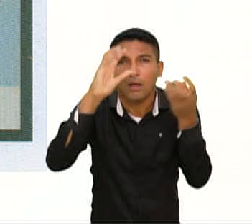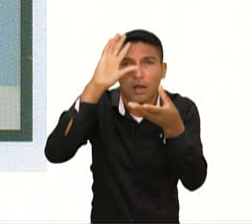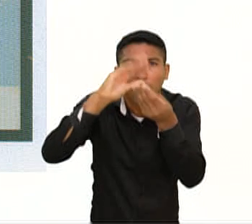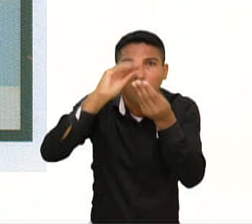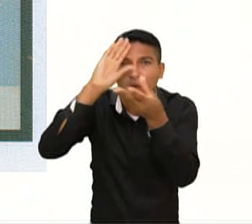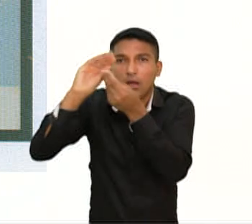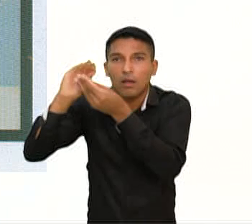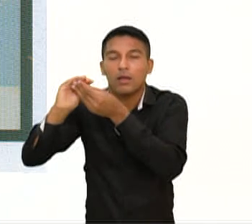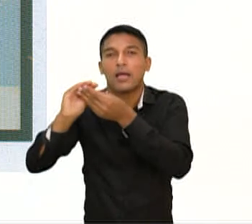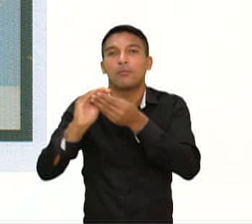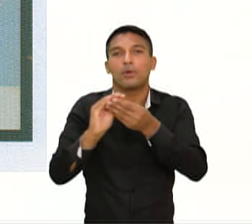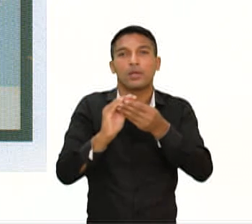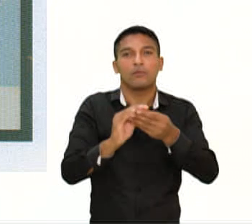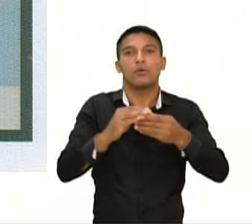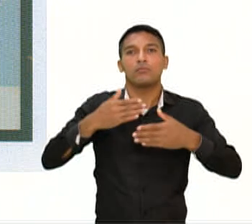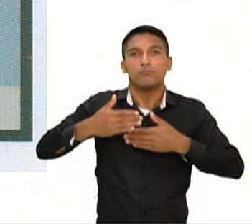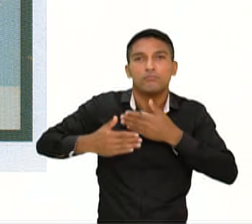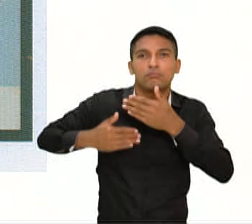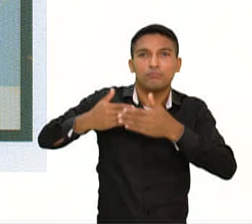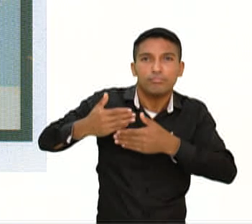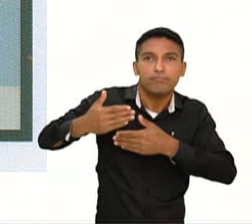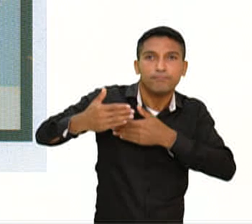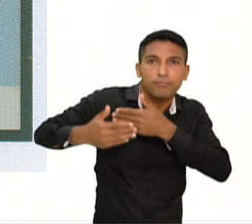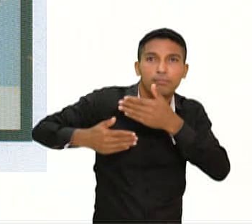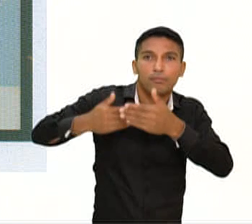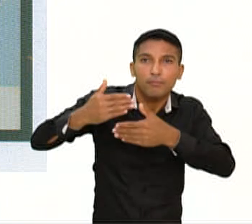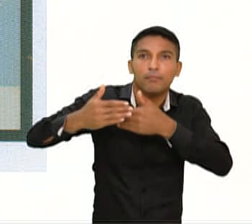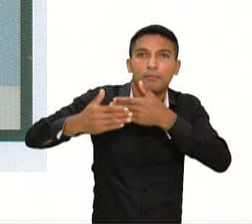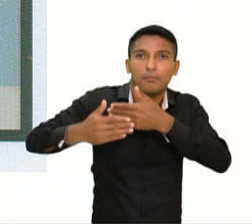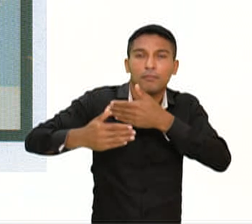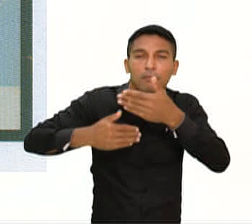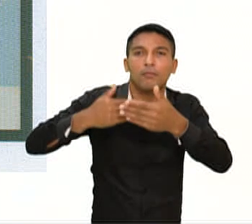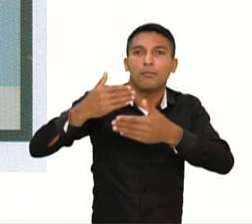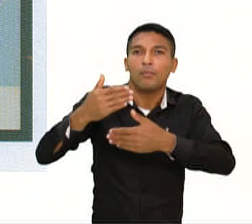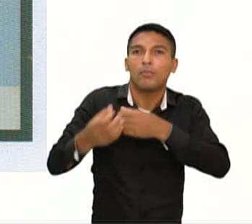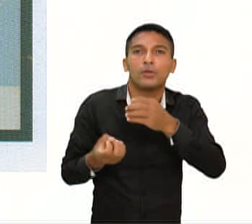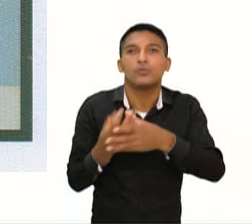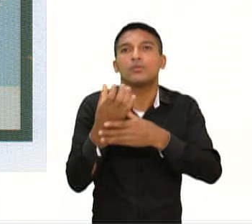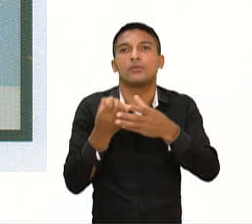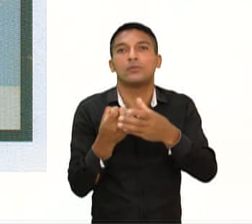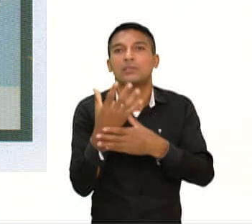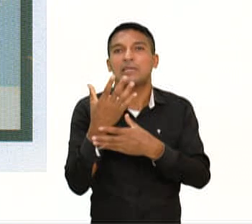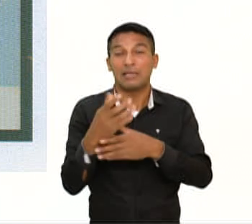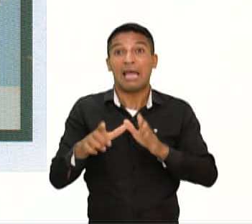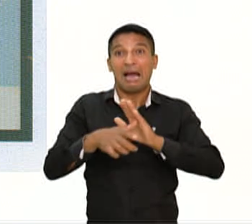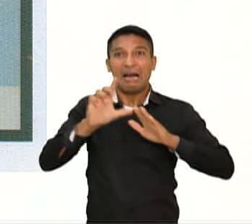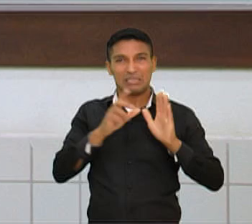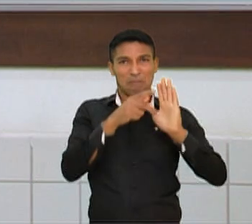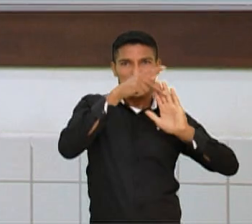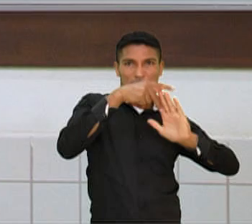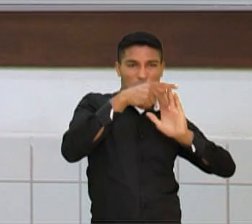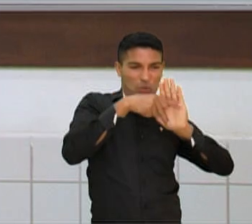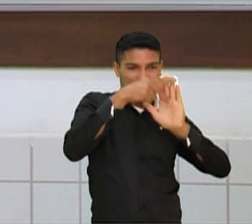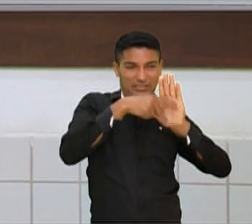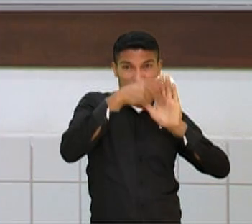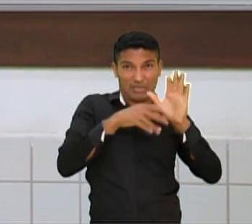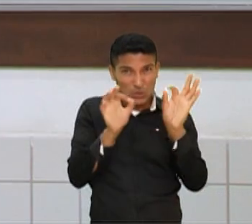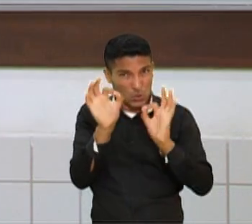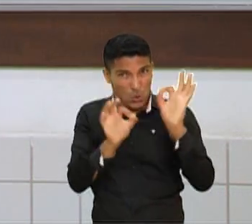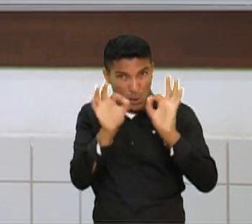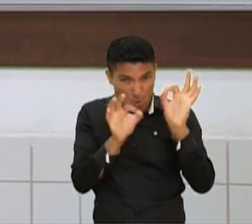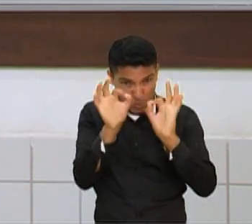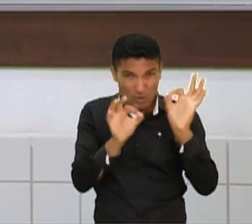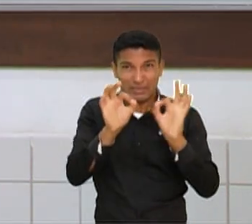houve um planejamento específico, foi acontecendo por causa do tipo de caminho executado,